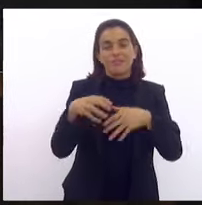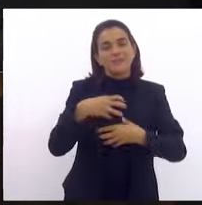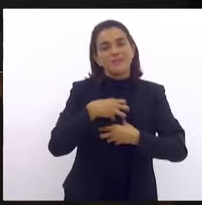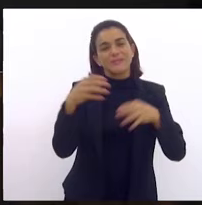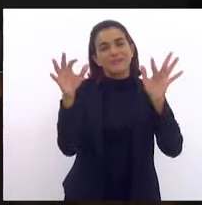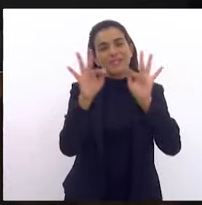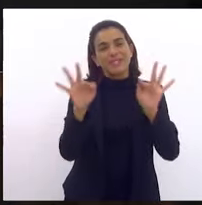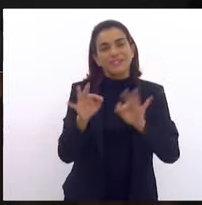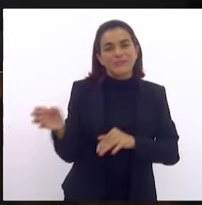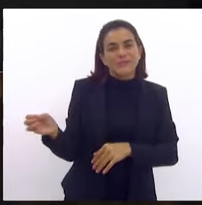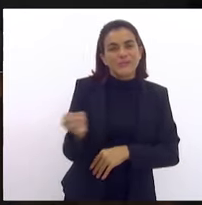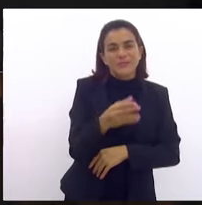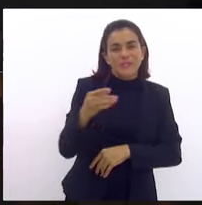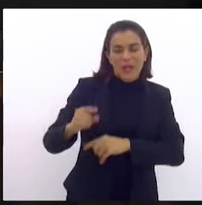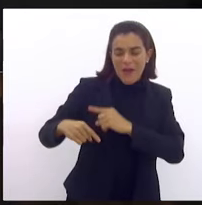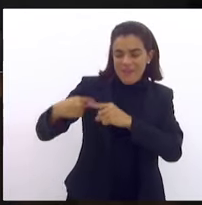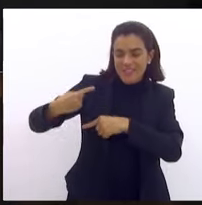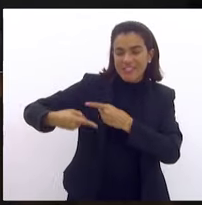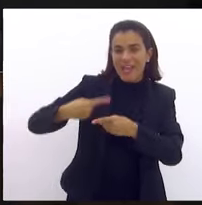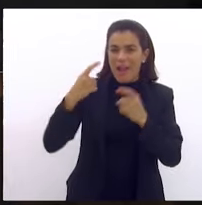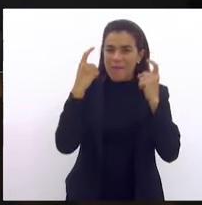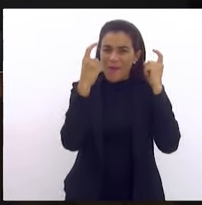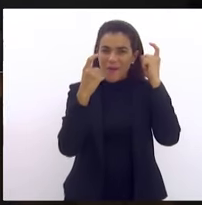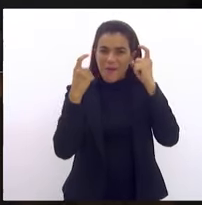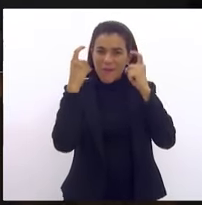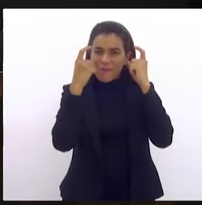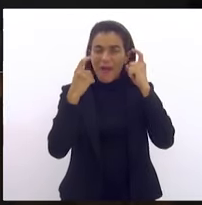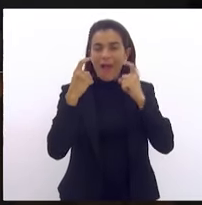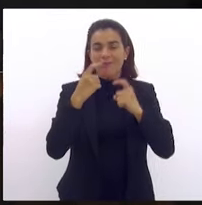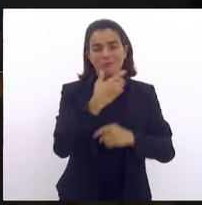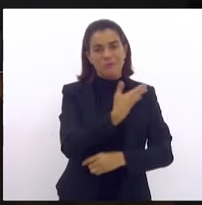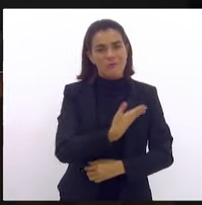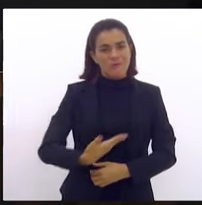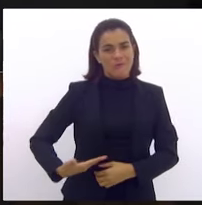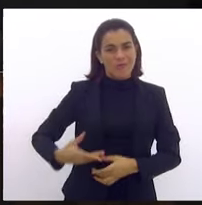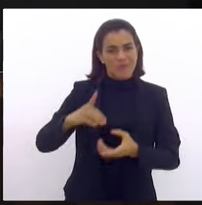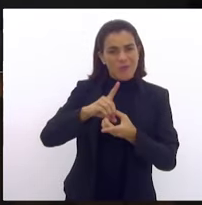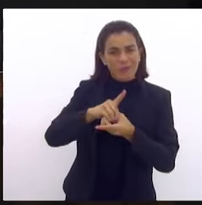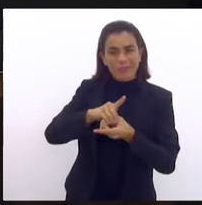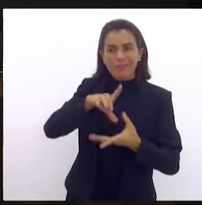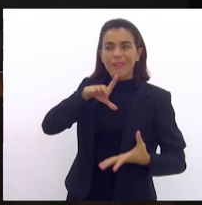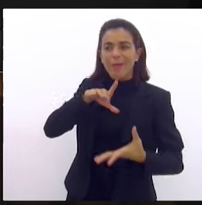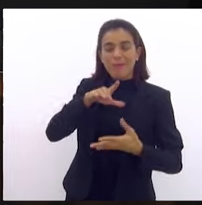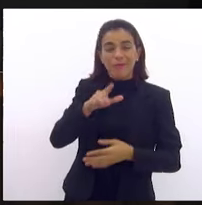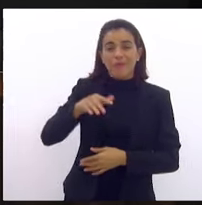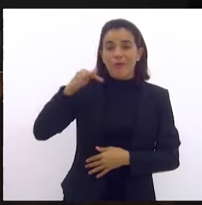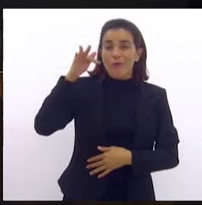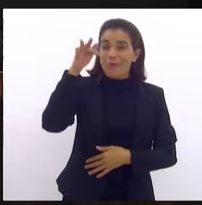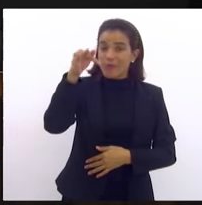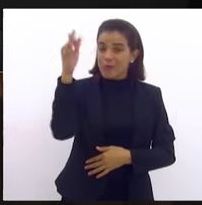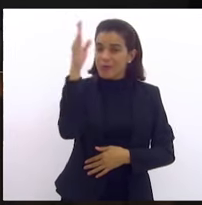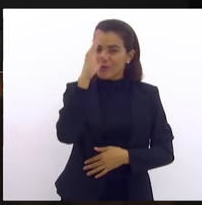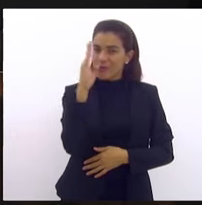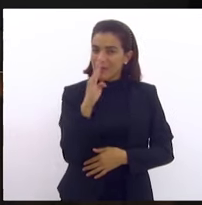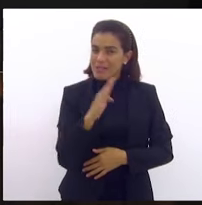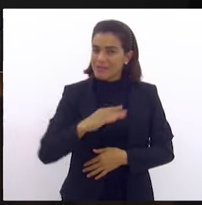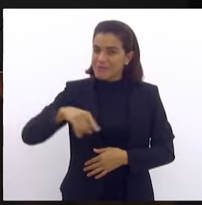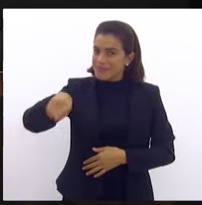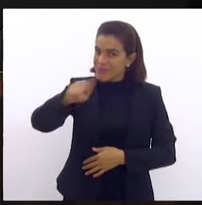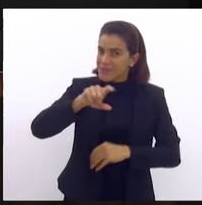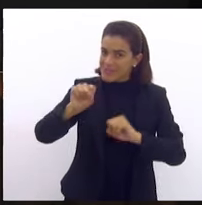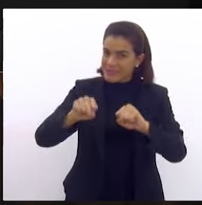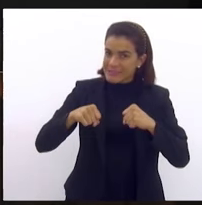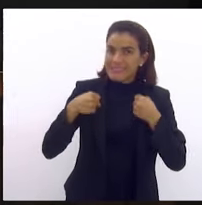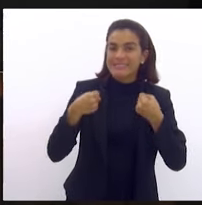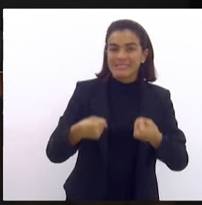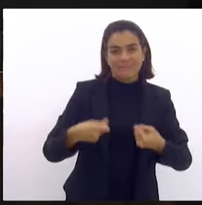nova geração se preocupa com o Estado Democrático de Direito, com o futuro da nação, da qual vocês têm que